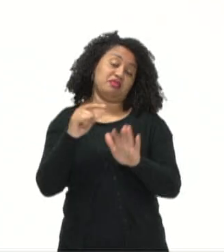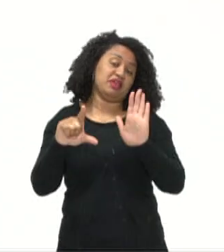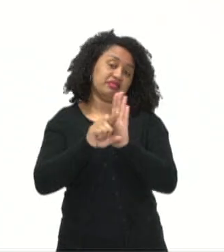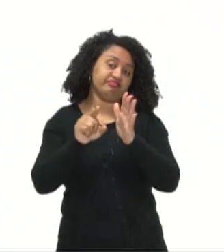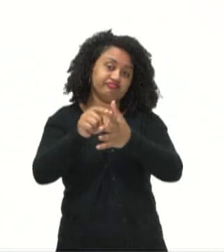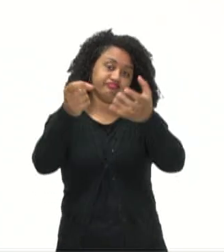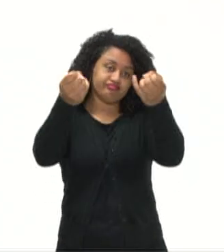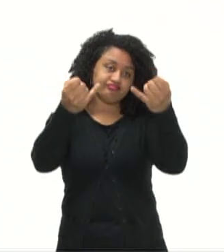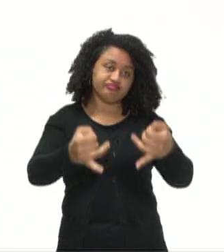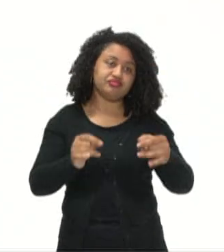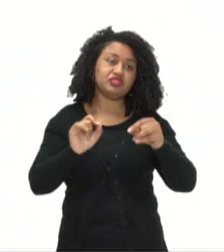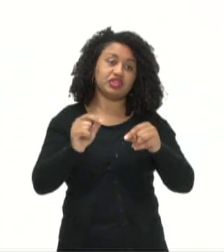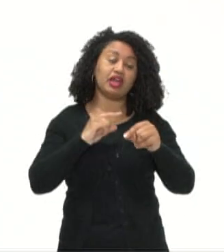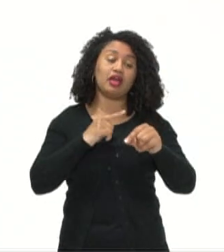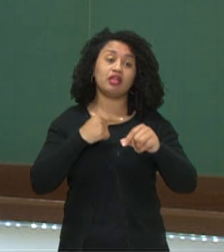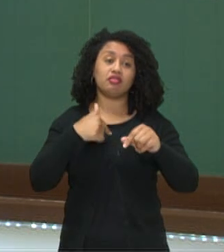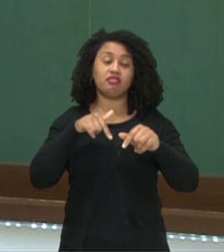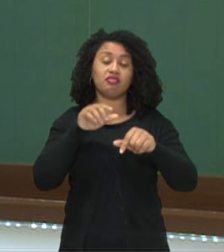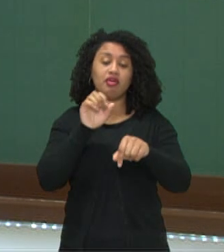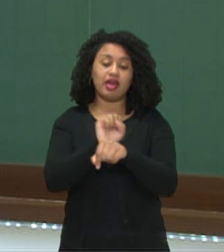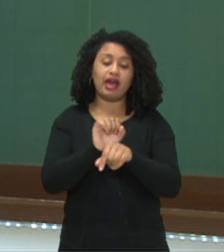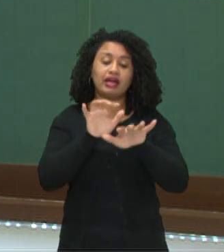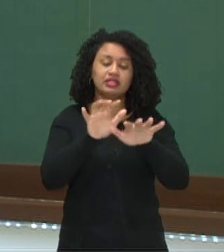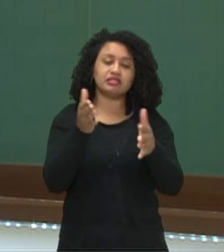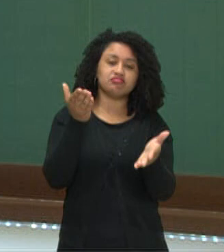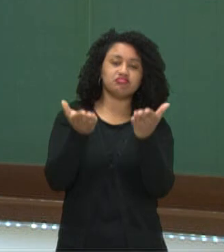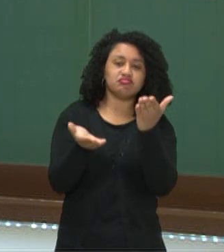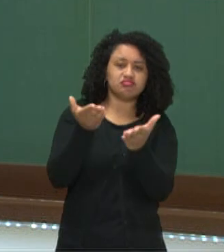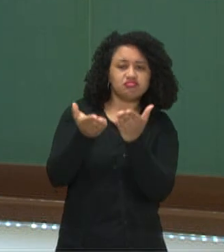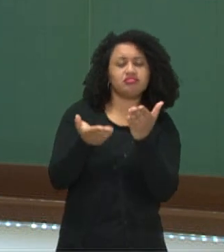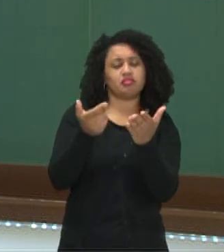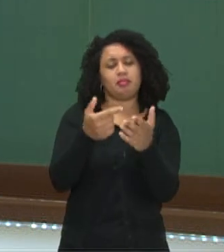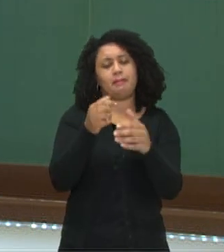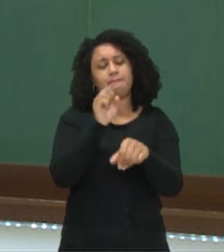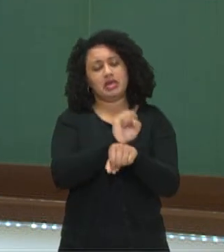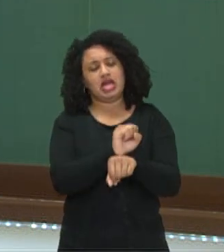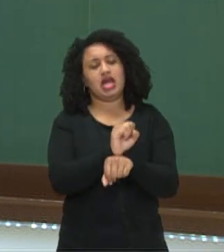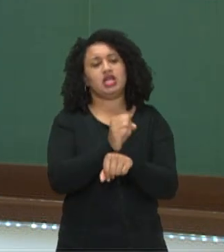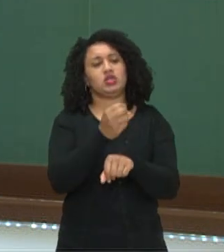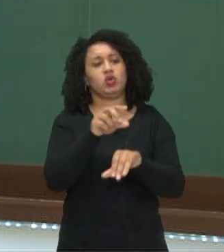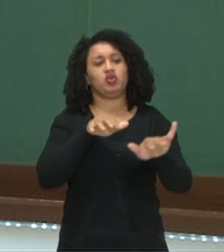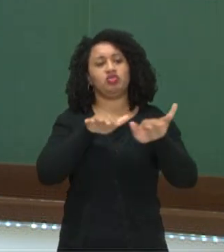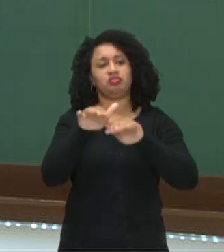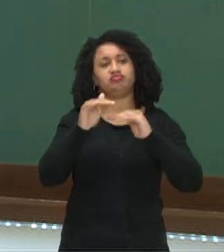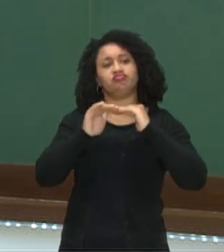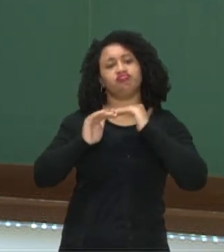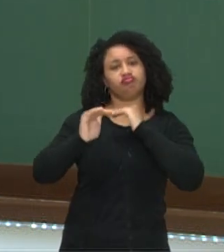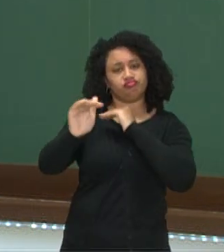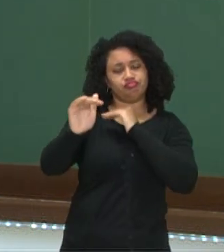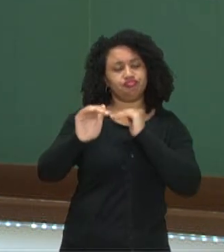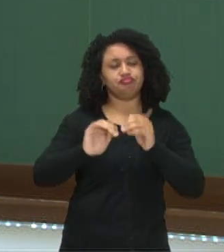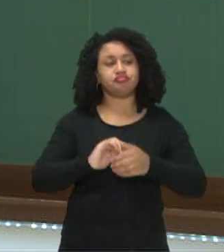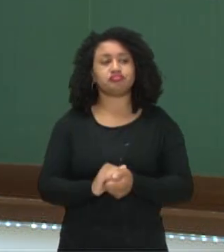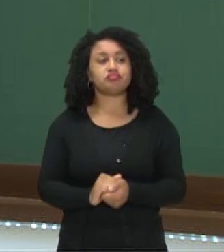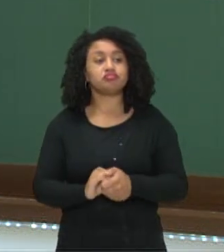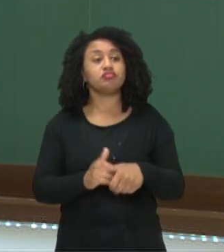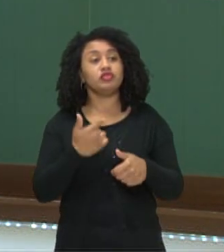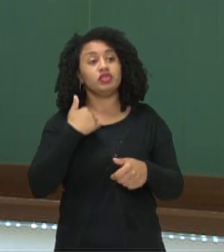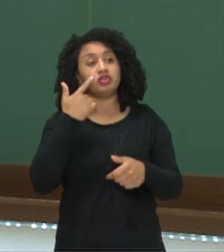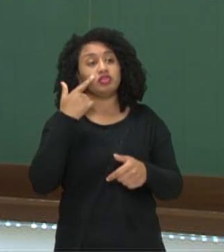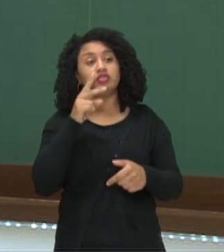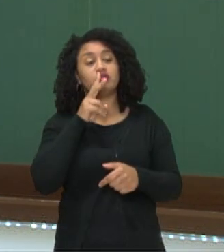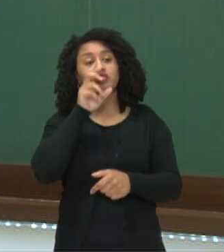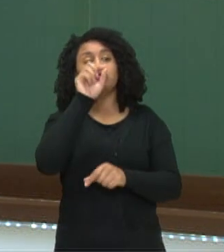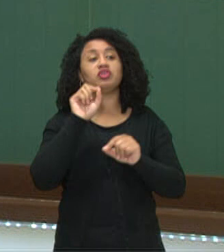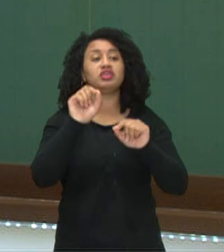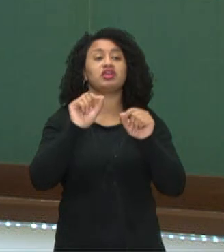gente tende a permanecer nesse estado de equilíbrio, que é o repouso ou movimento retilíneo uniforme. A gente viu que essa força ela causa